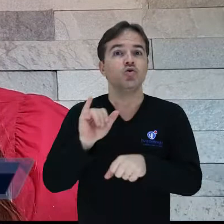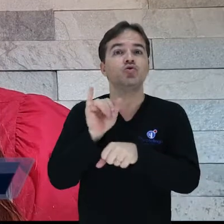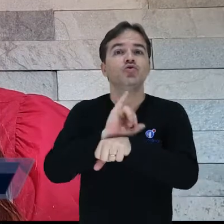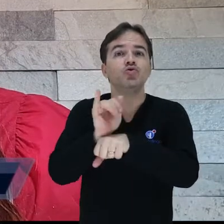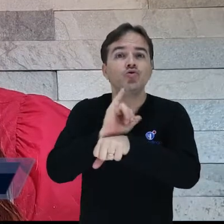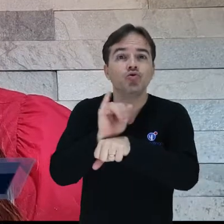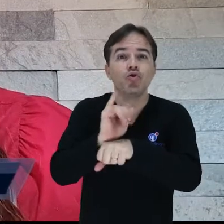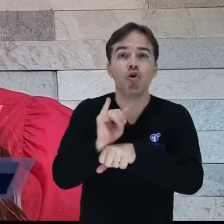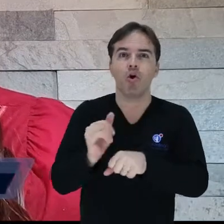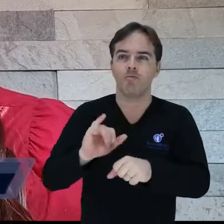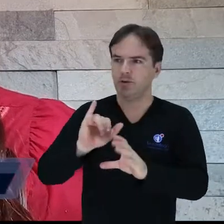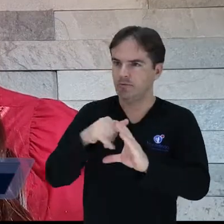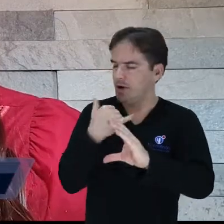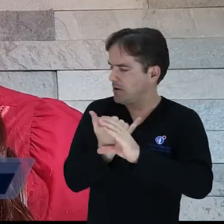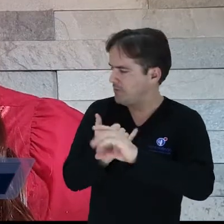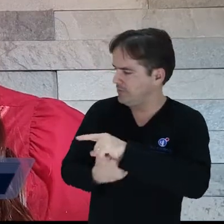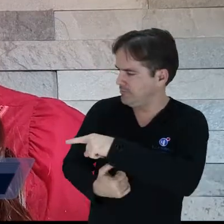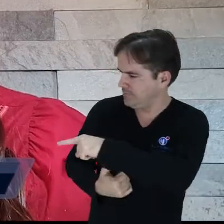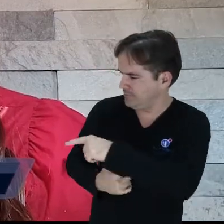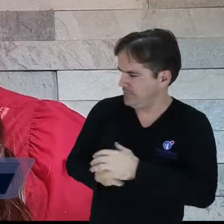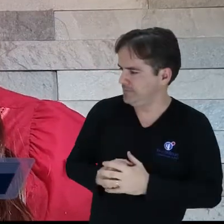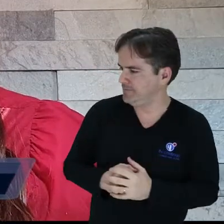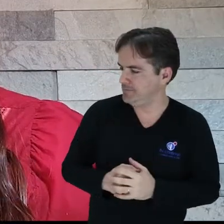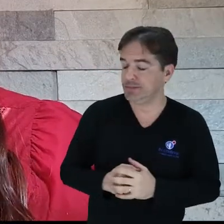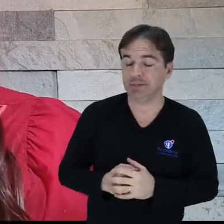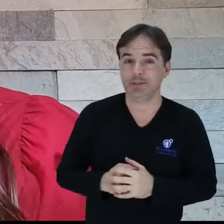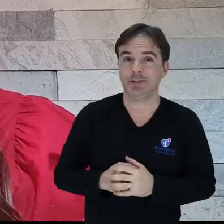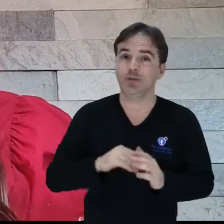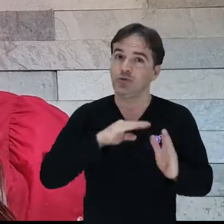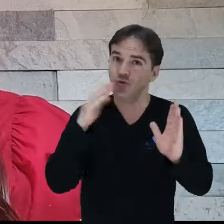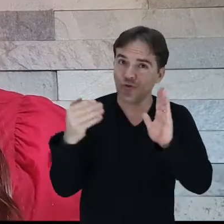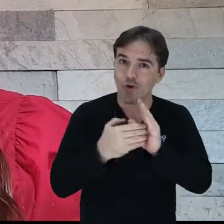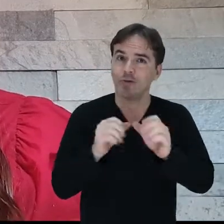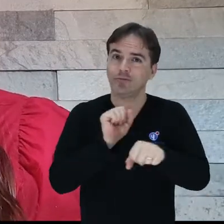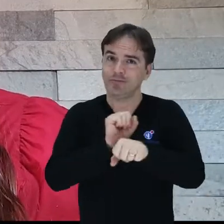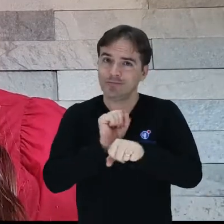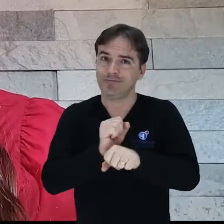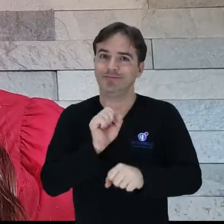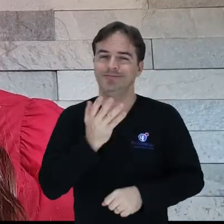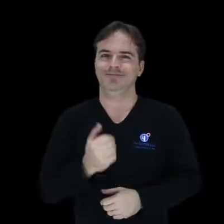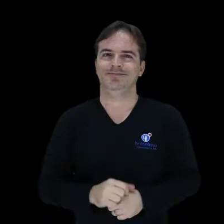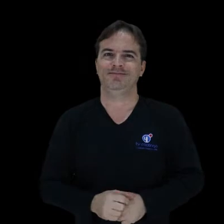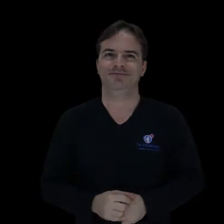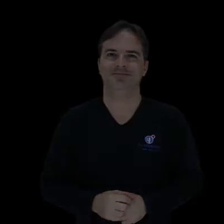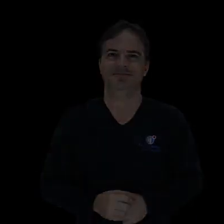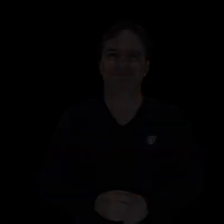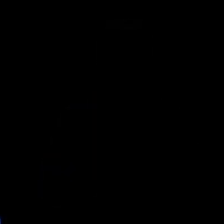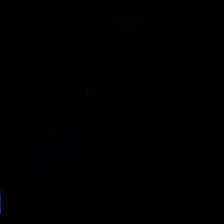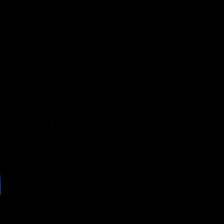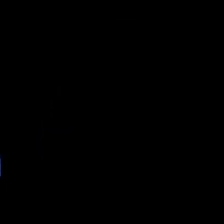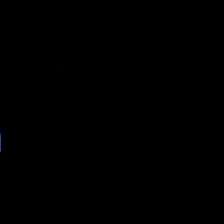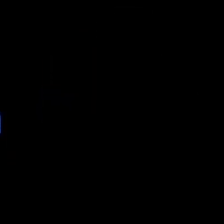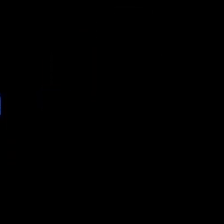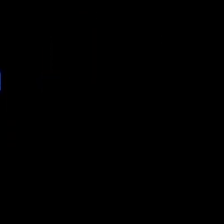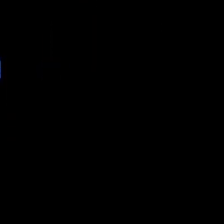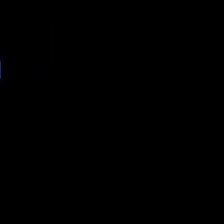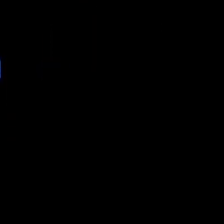transmitida através do canal do YouTube capacitação Univap contamos com a participação de tow-in